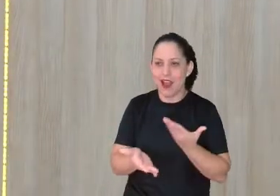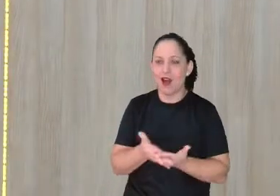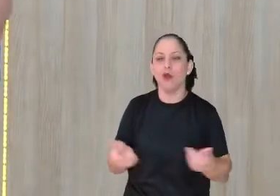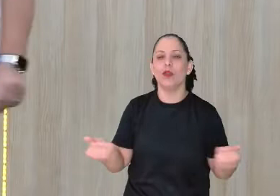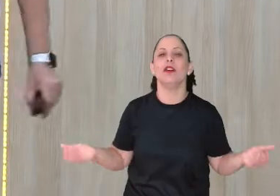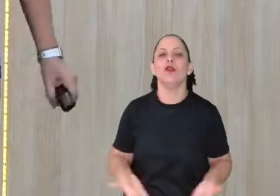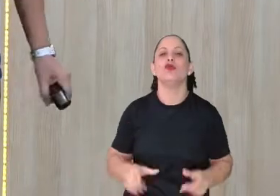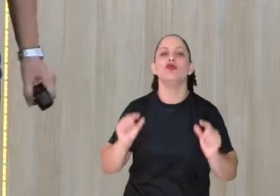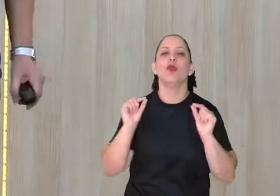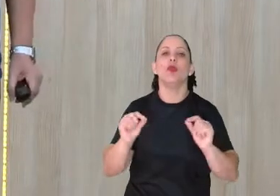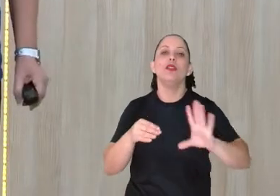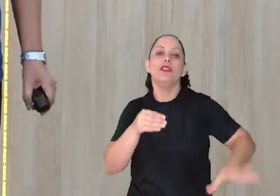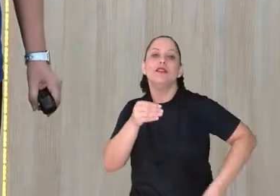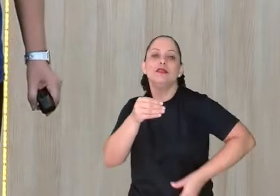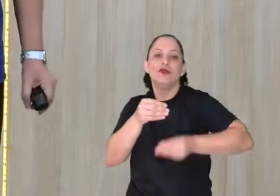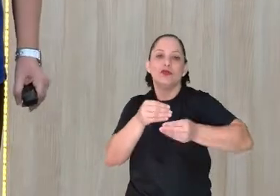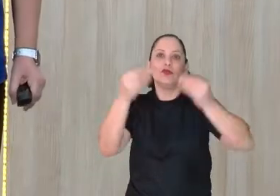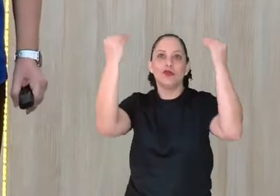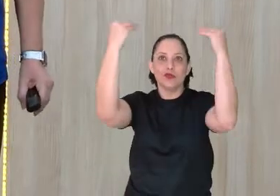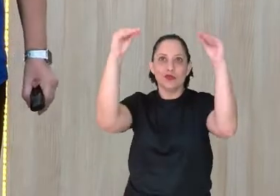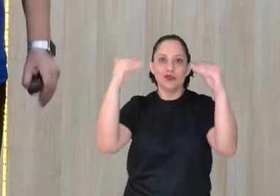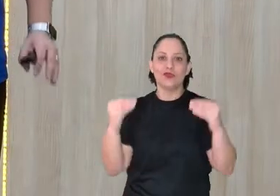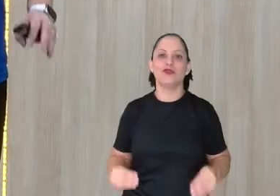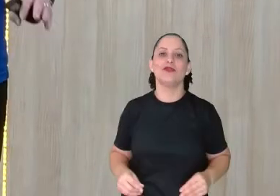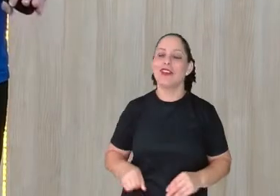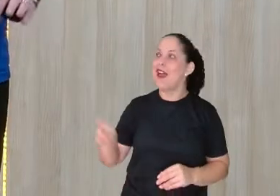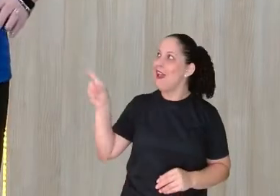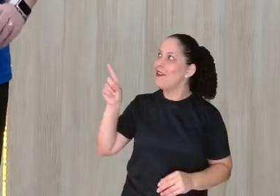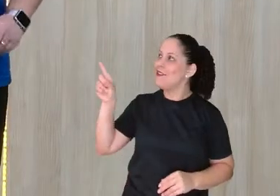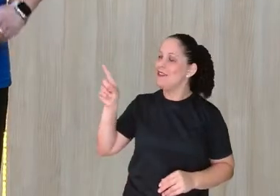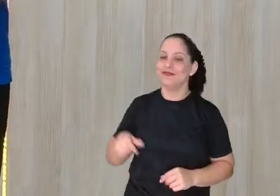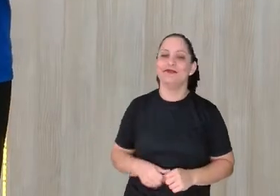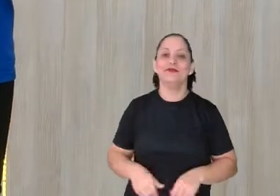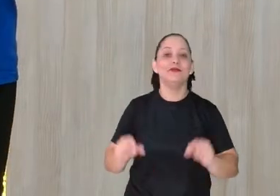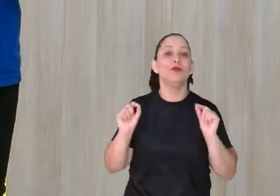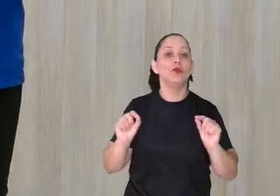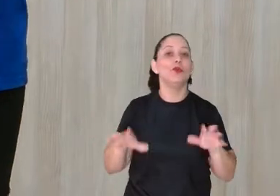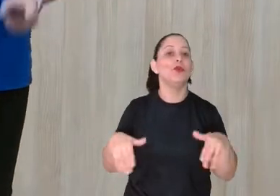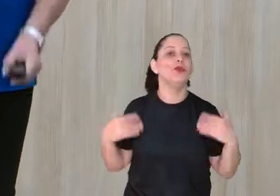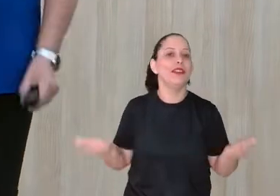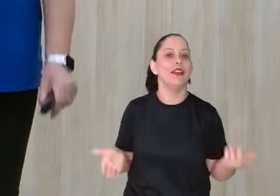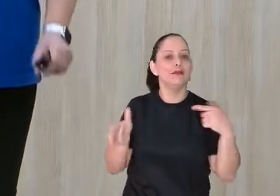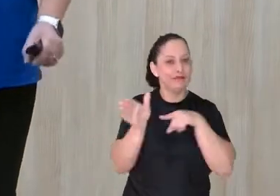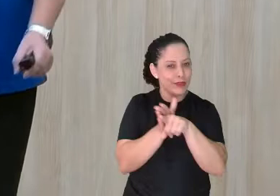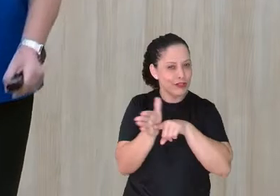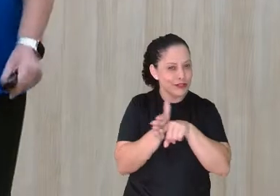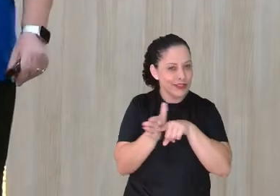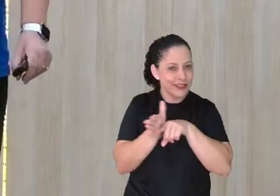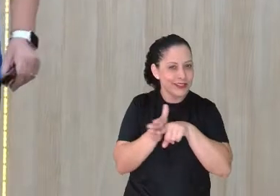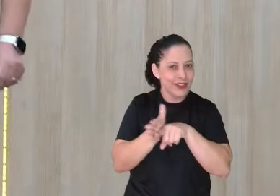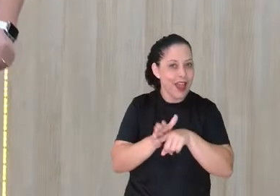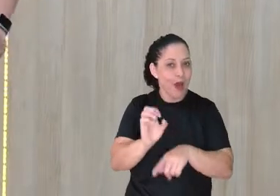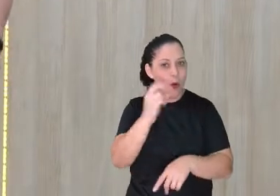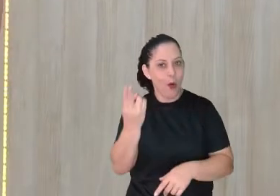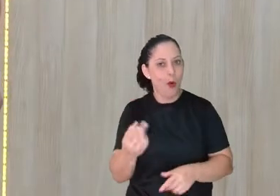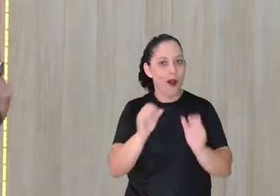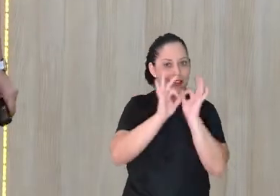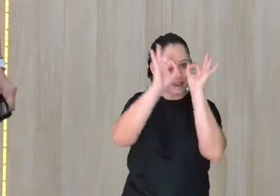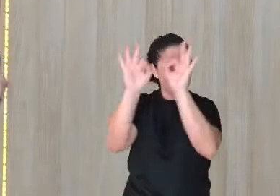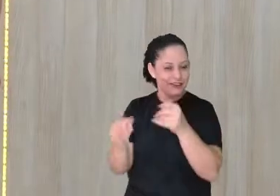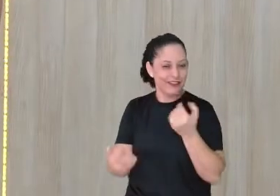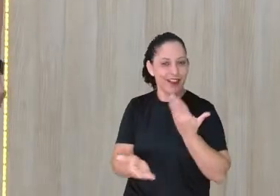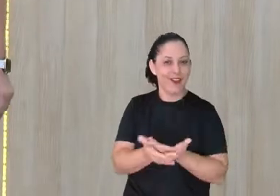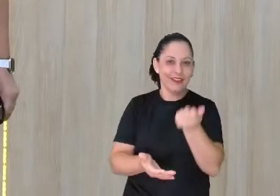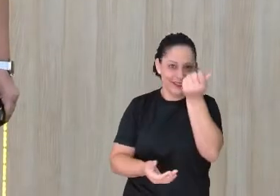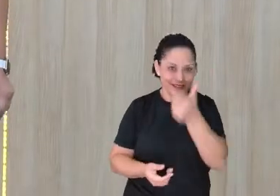vocês complementariam em alguns desses biomas? Se não, vai lá e faz uma pesquisa, ou então volta e assiste a